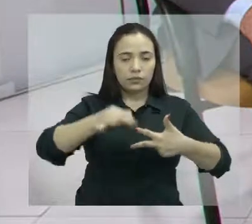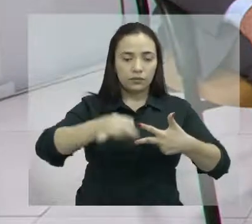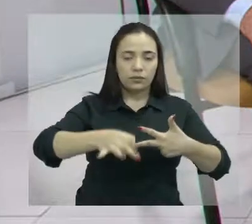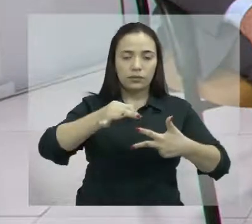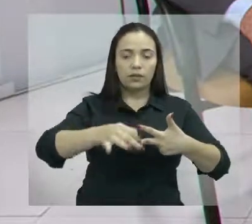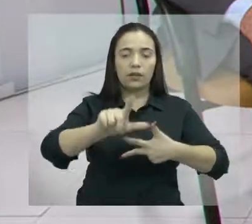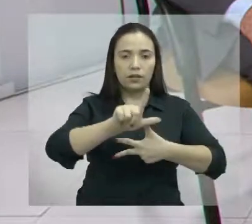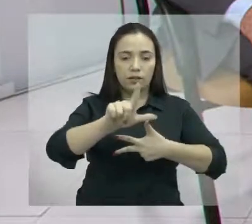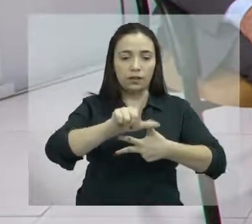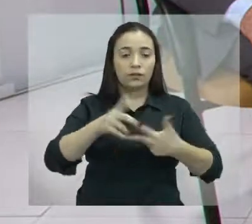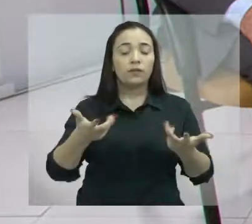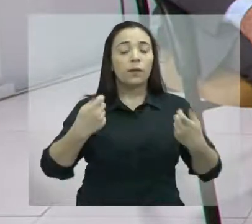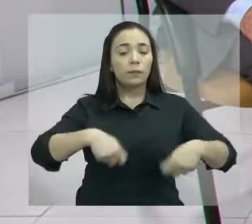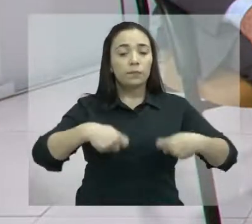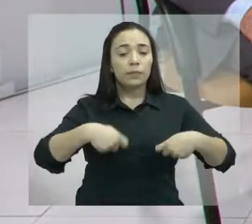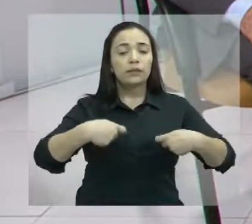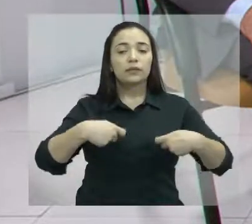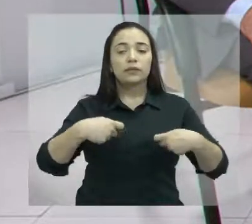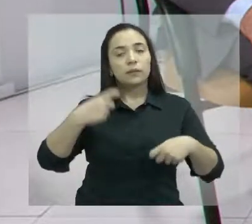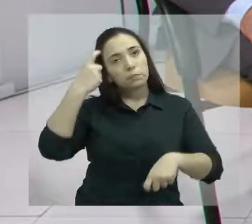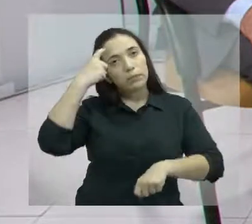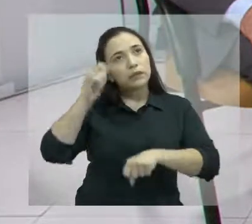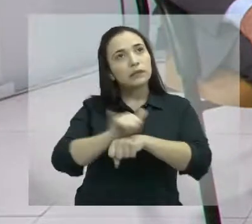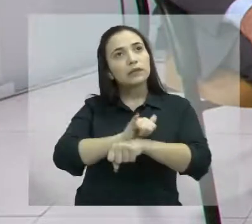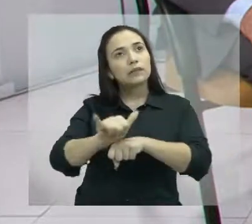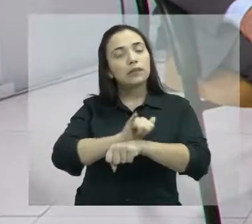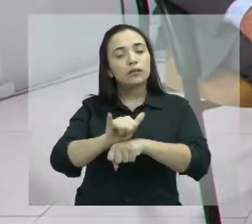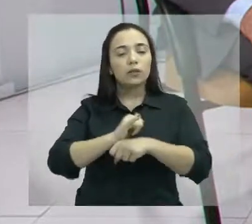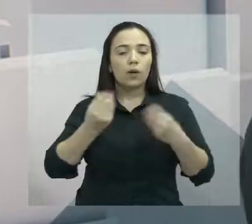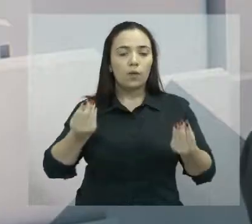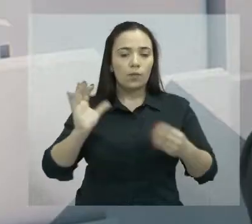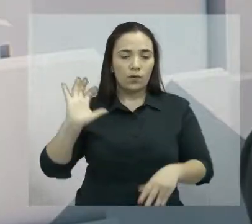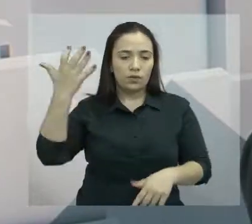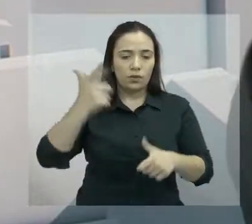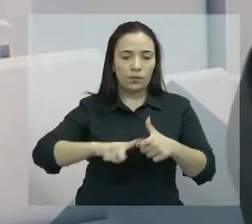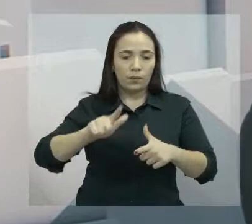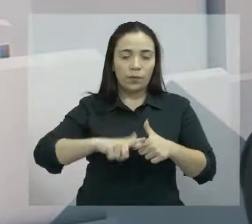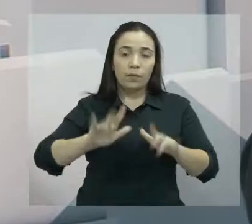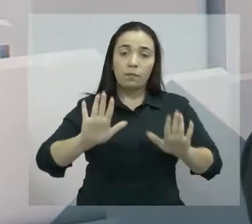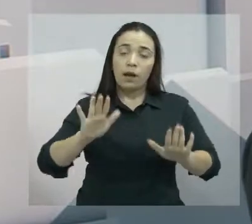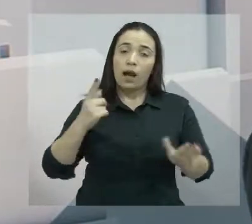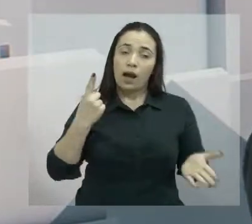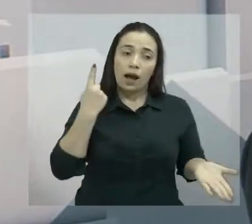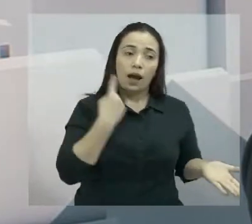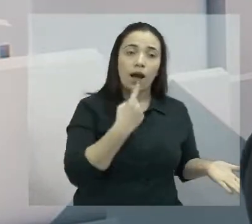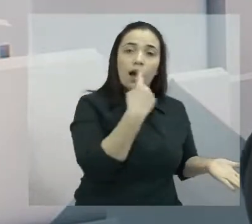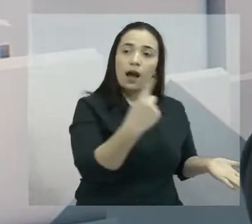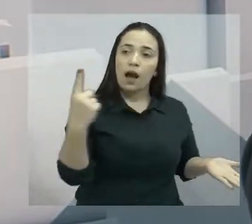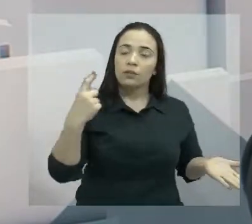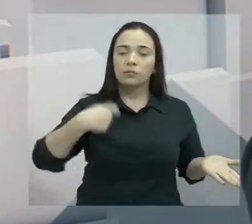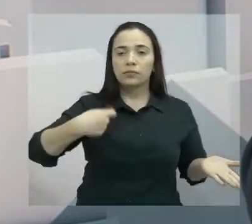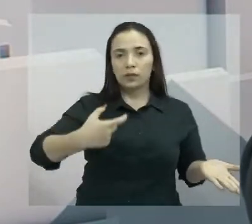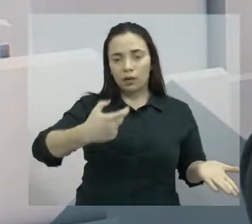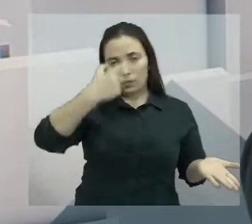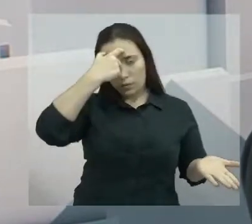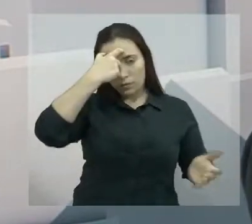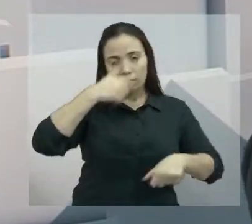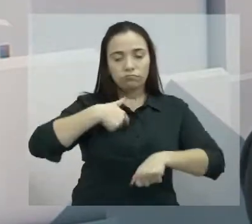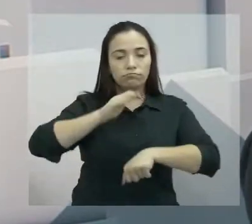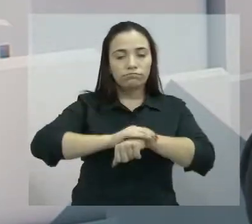tem buscado as alternativas para resolver esse problema. Agora, cabe a nós, a cada um de nós, ter essa consciência de